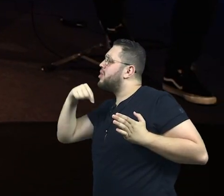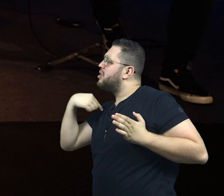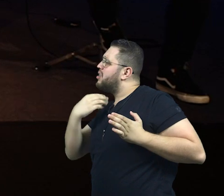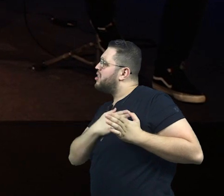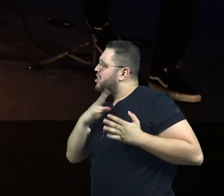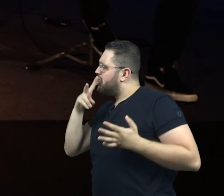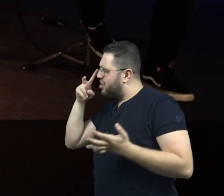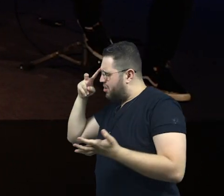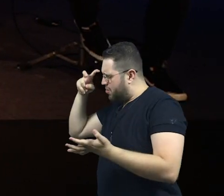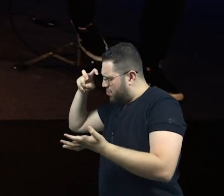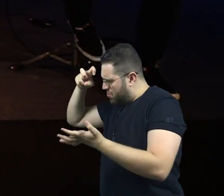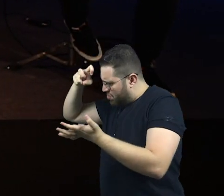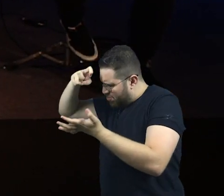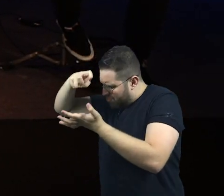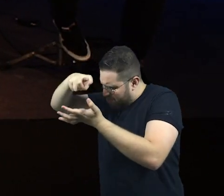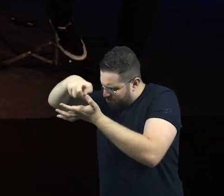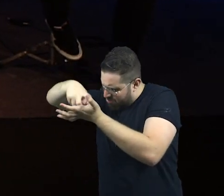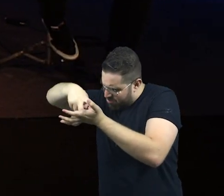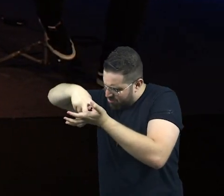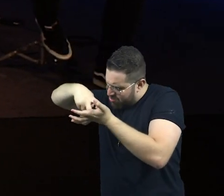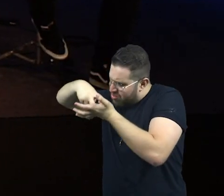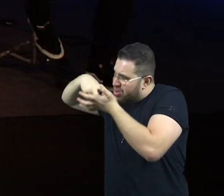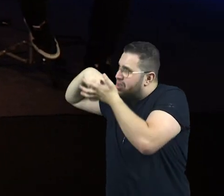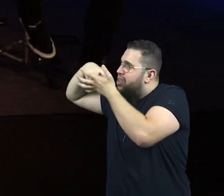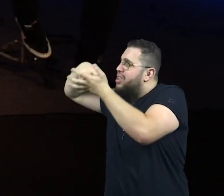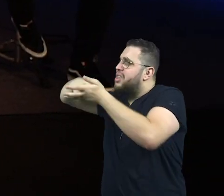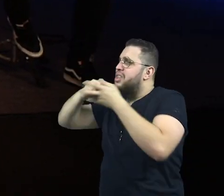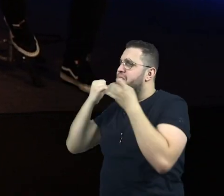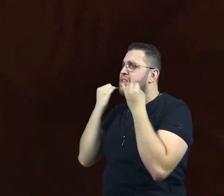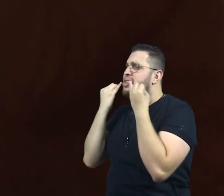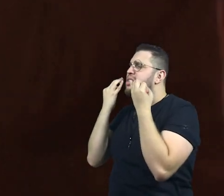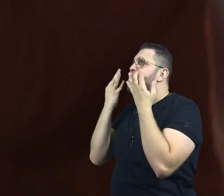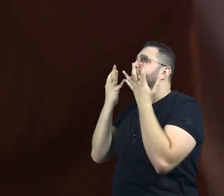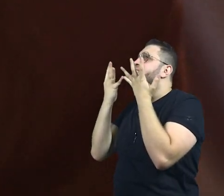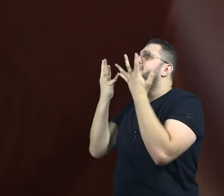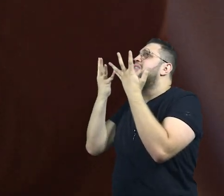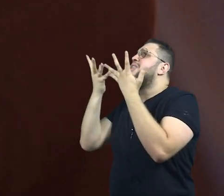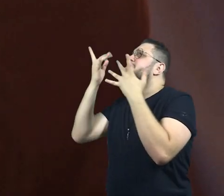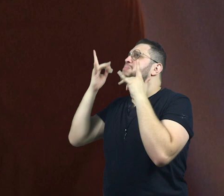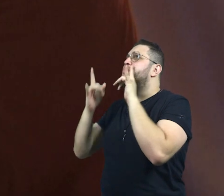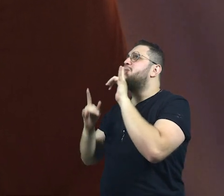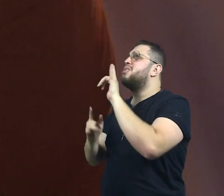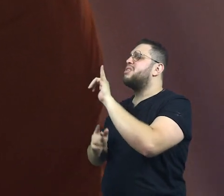me derramar, dizer que te